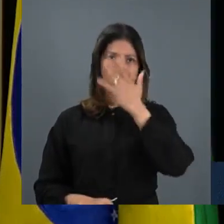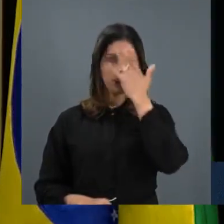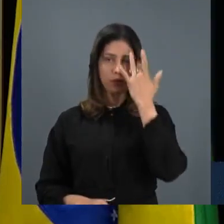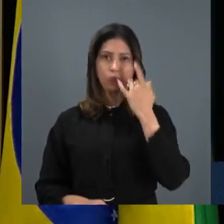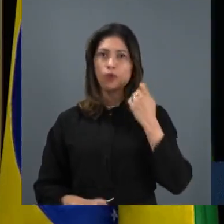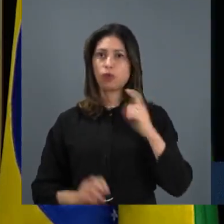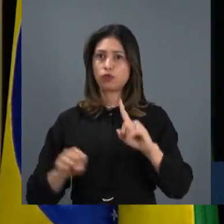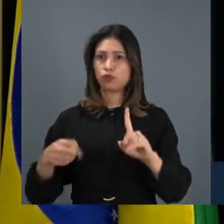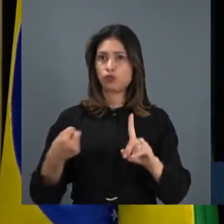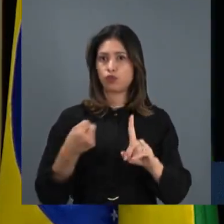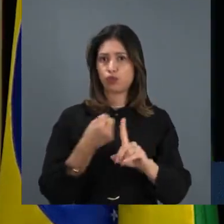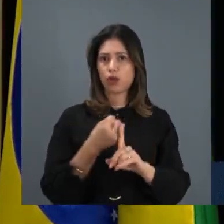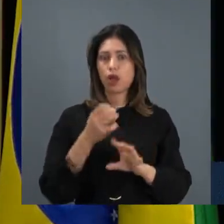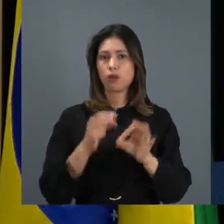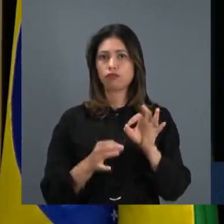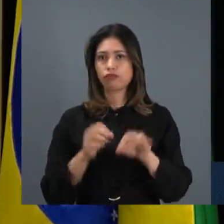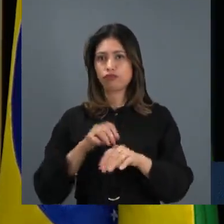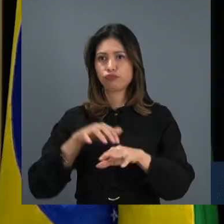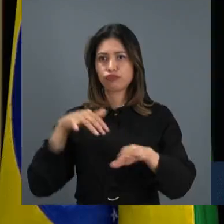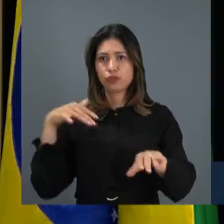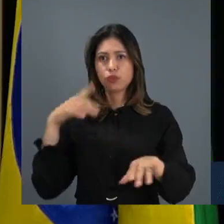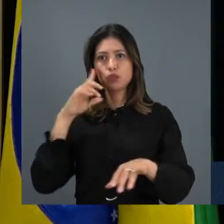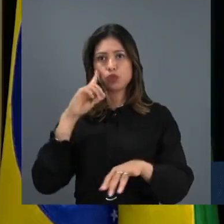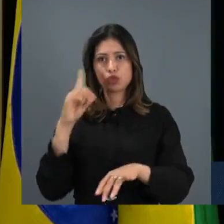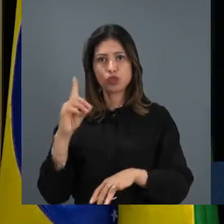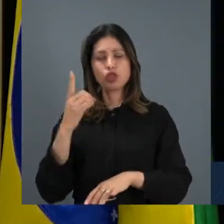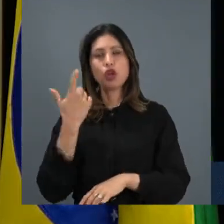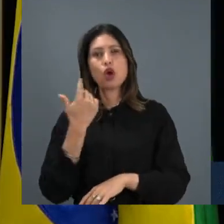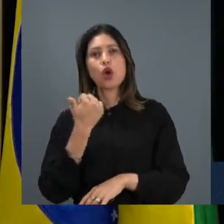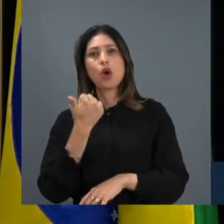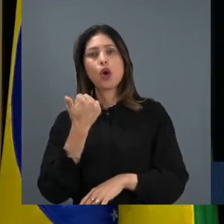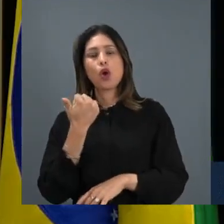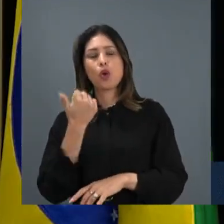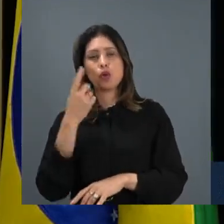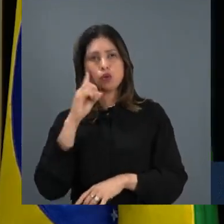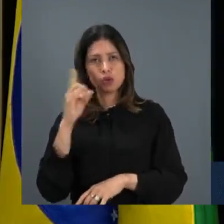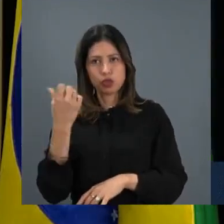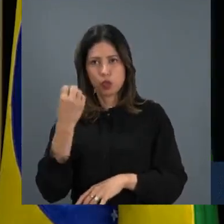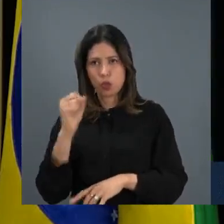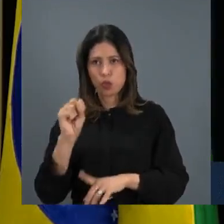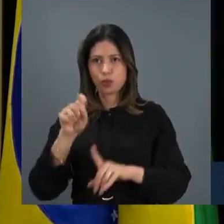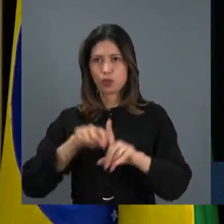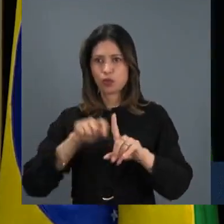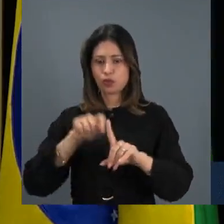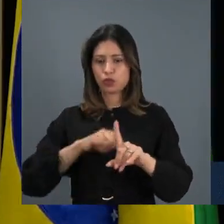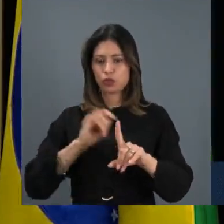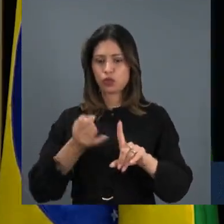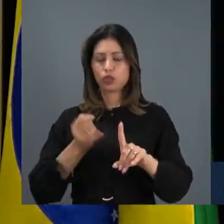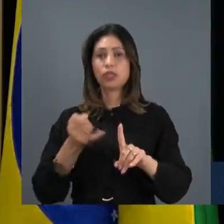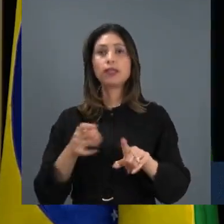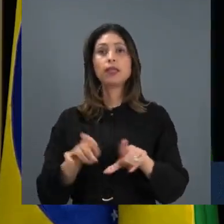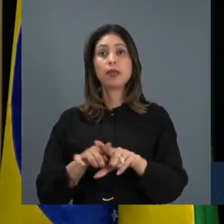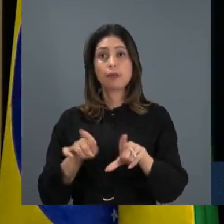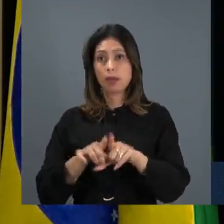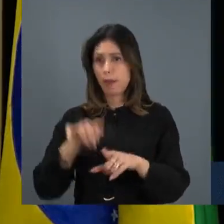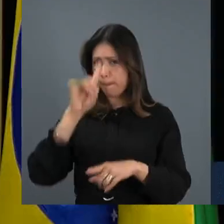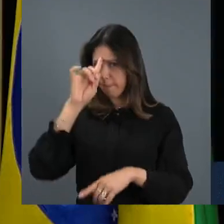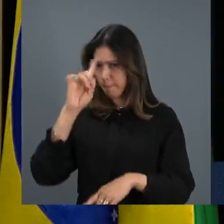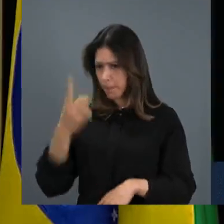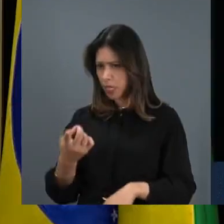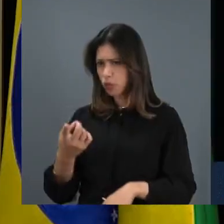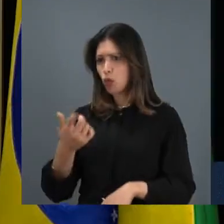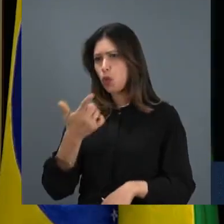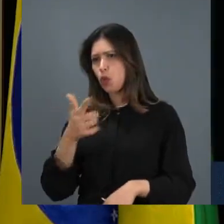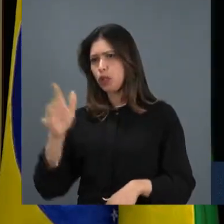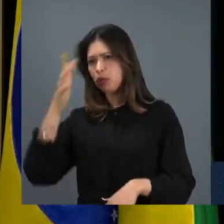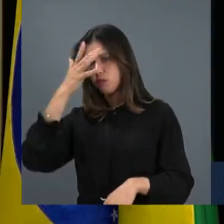medidas cautelares. E autorizou também a Polícia Federal para investigar e prender os que foram para outros